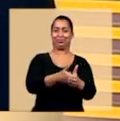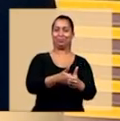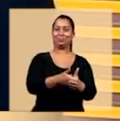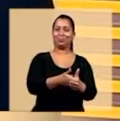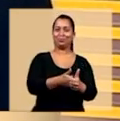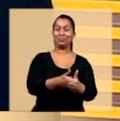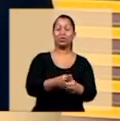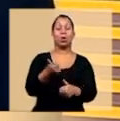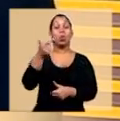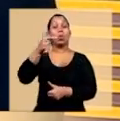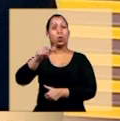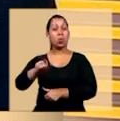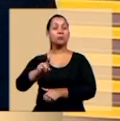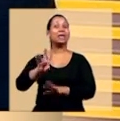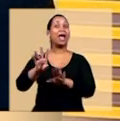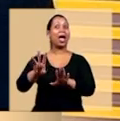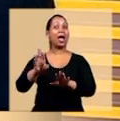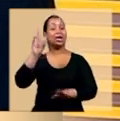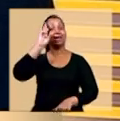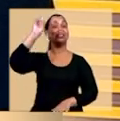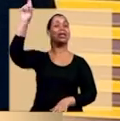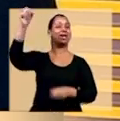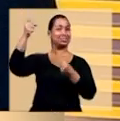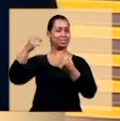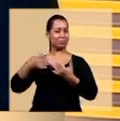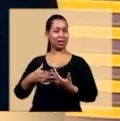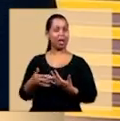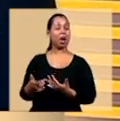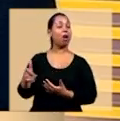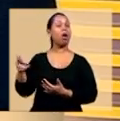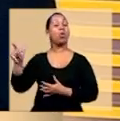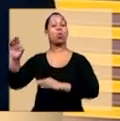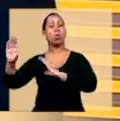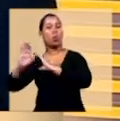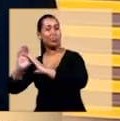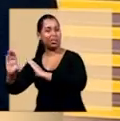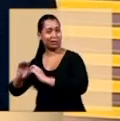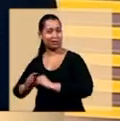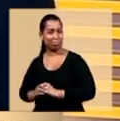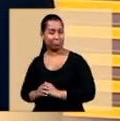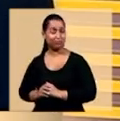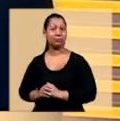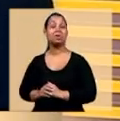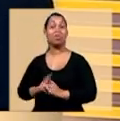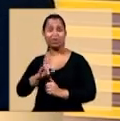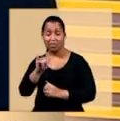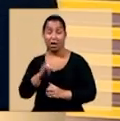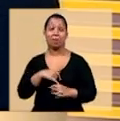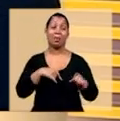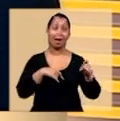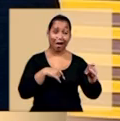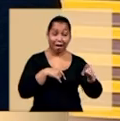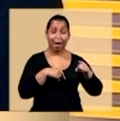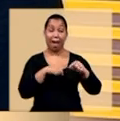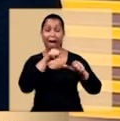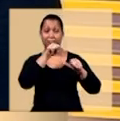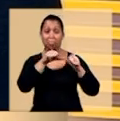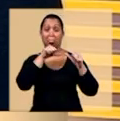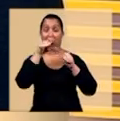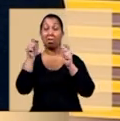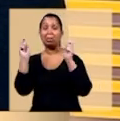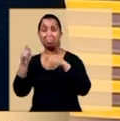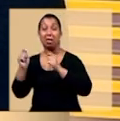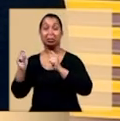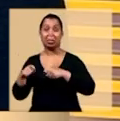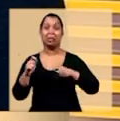outro dia, na outra semana, vamos falar sobre liderança. Outro dia, sobre comunicação. E vamos fazendo intervenções em cima daquilo que